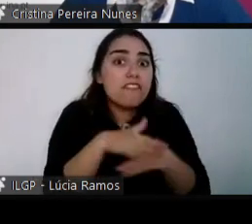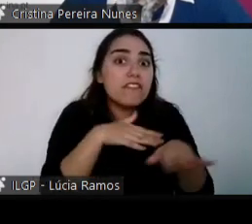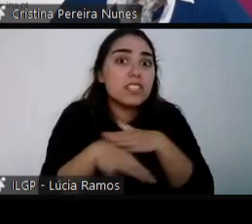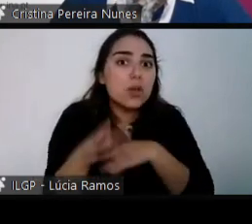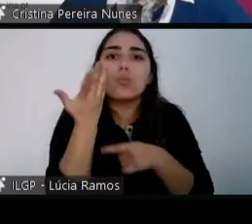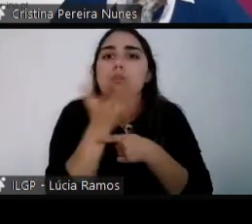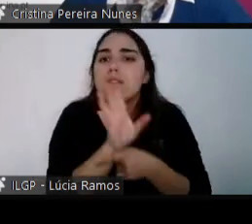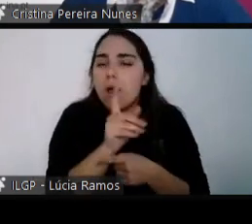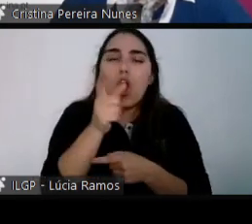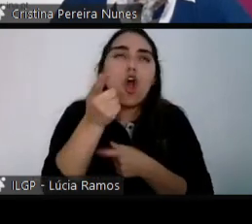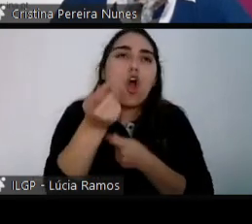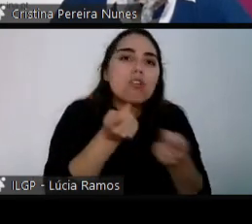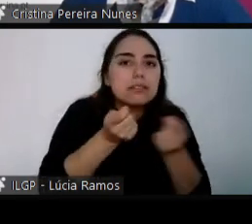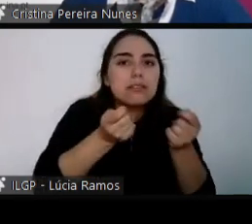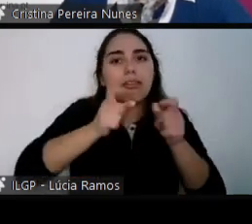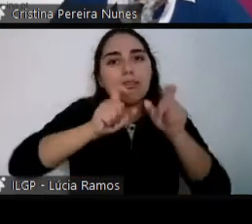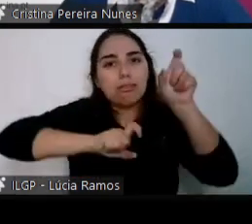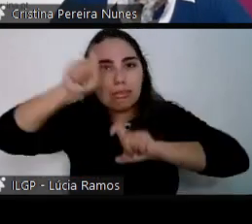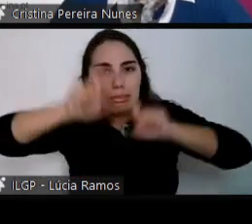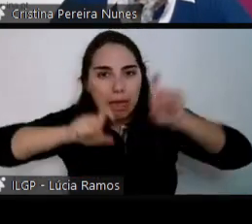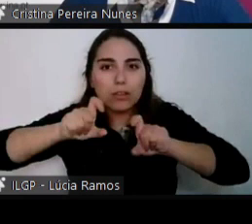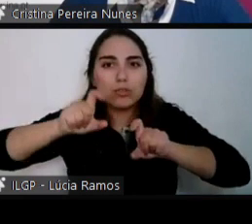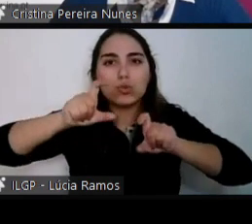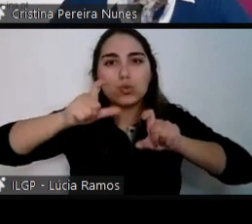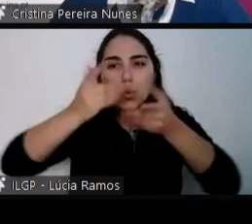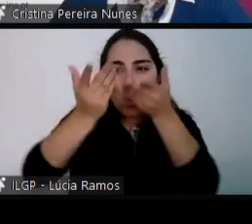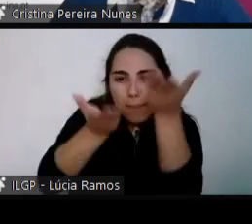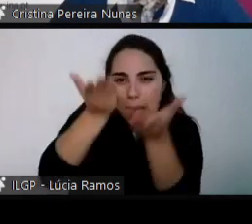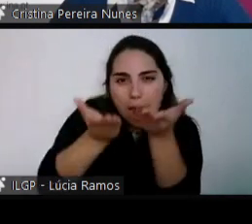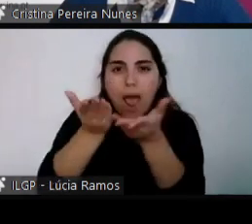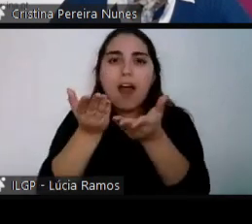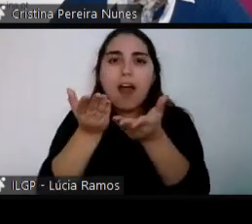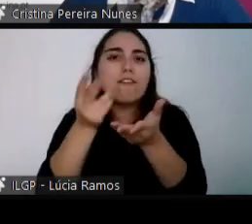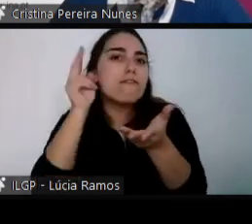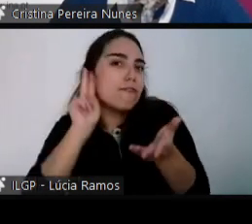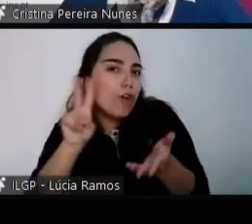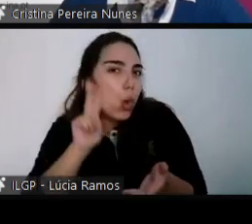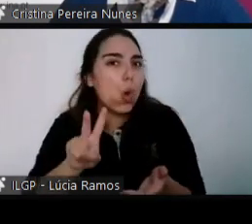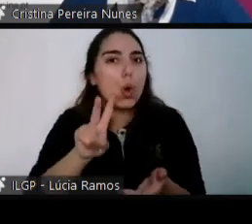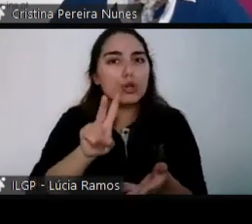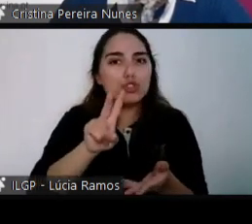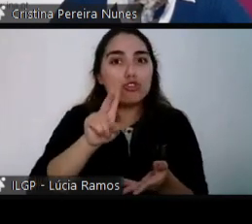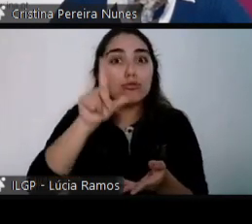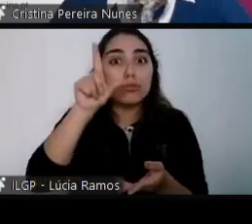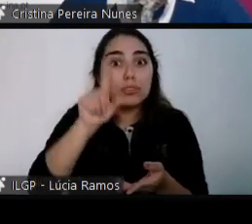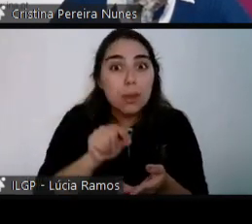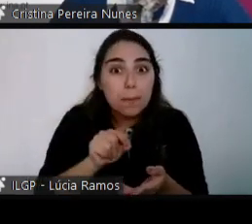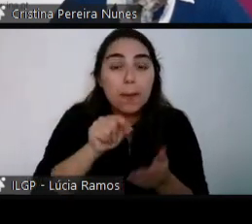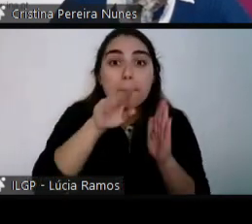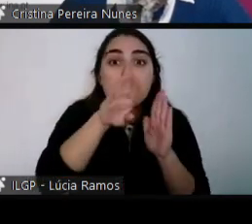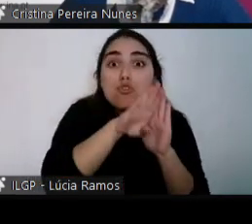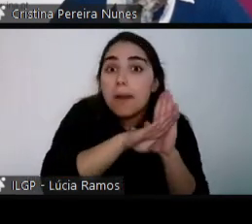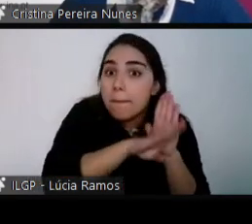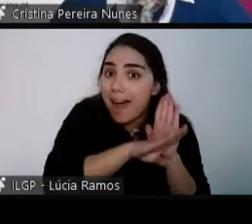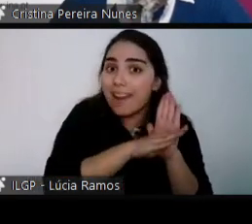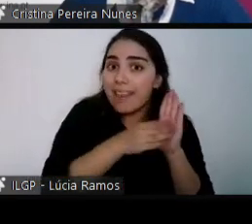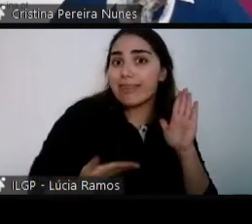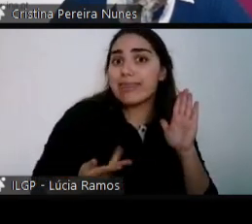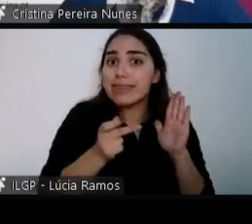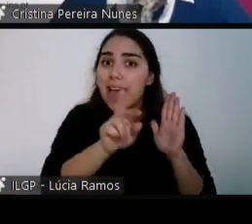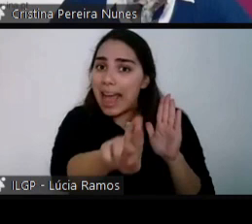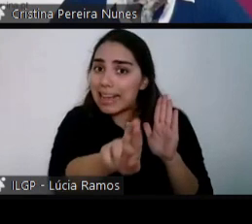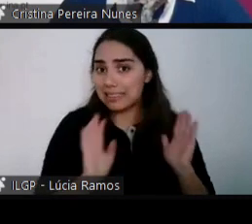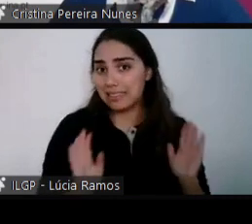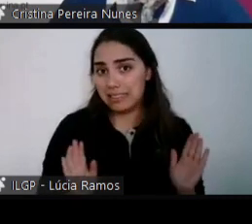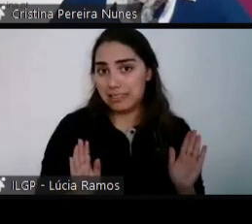mesma coisa, comparar valores com o período homólogo, elaborar menus, programar em DAX. Ou seja, depois de 14 horas